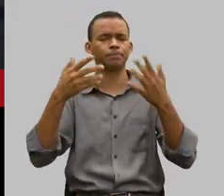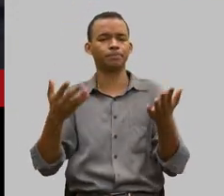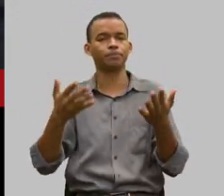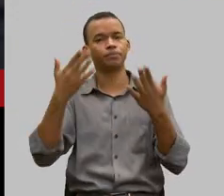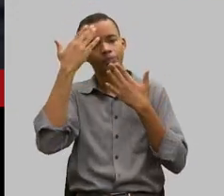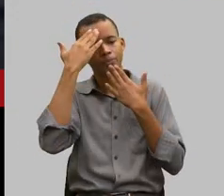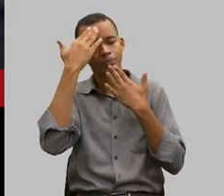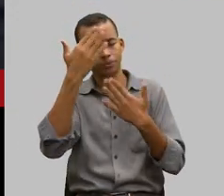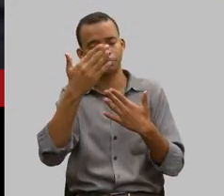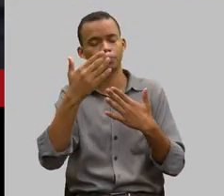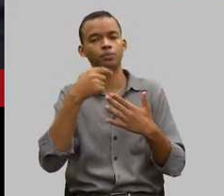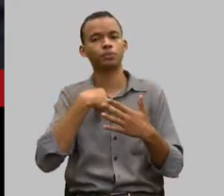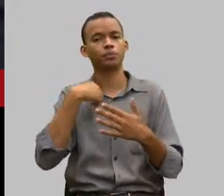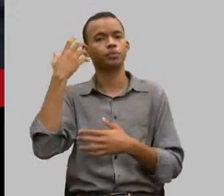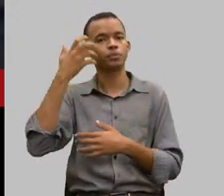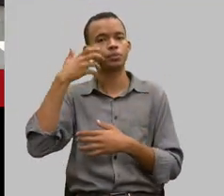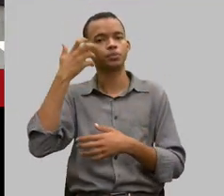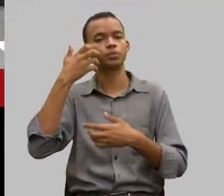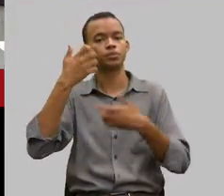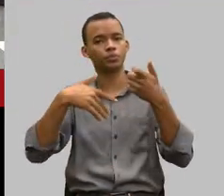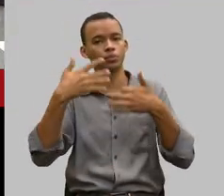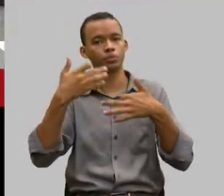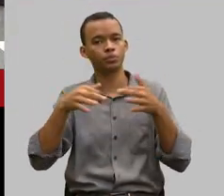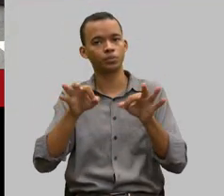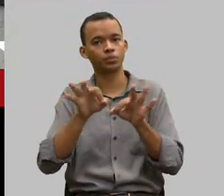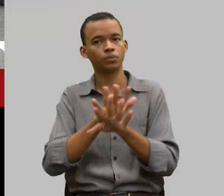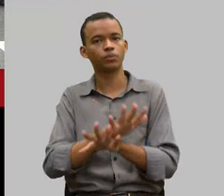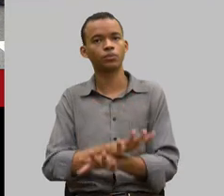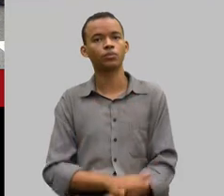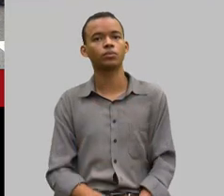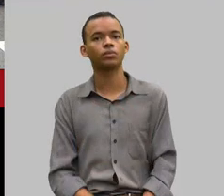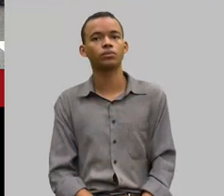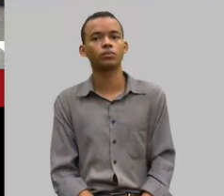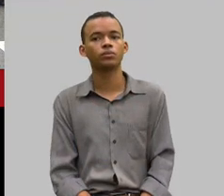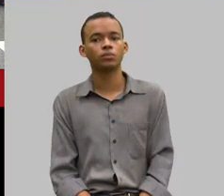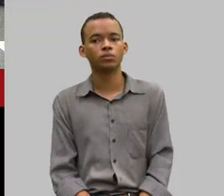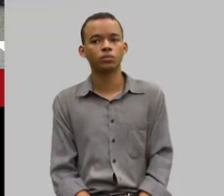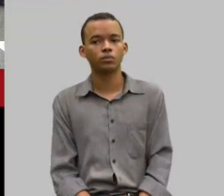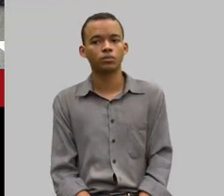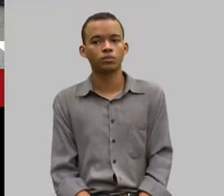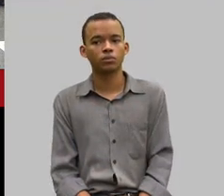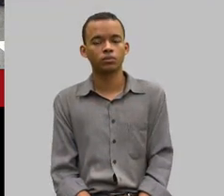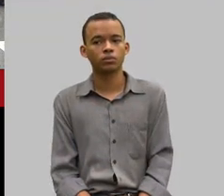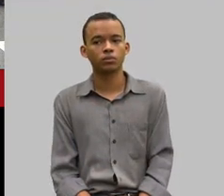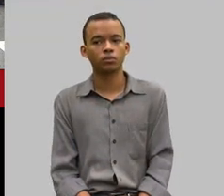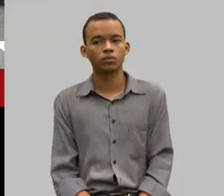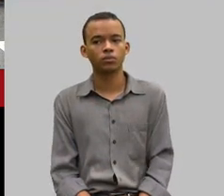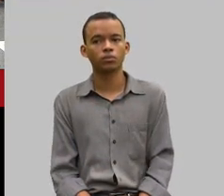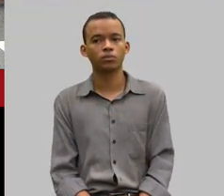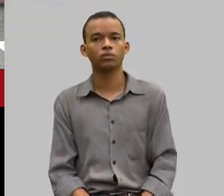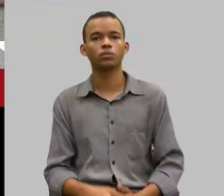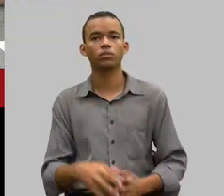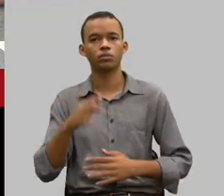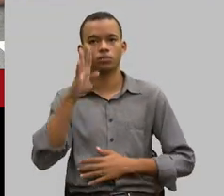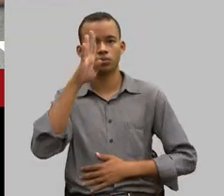consideração as minhas considerações estão encerradas deputada Beatriz